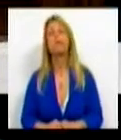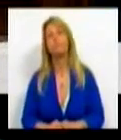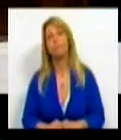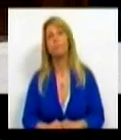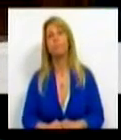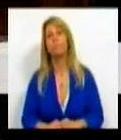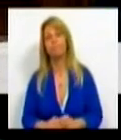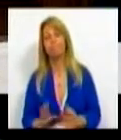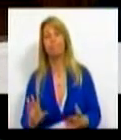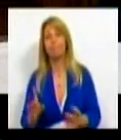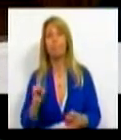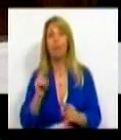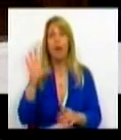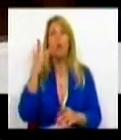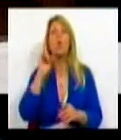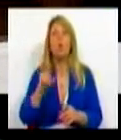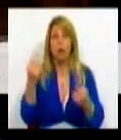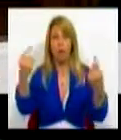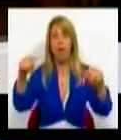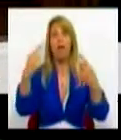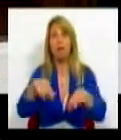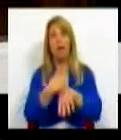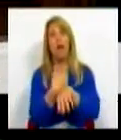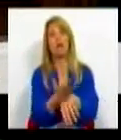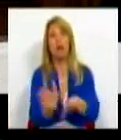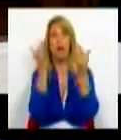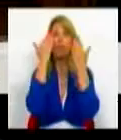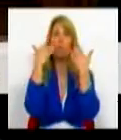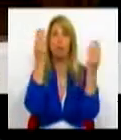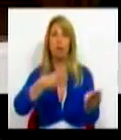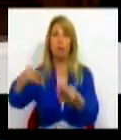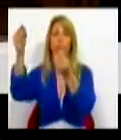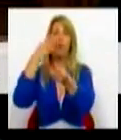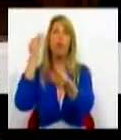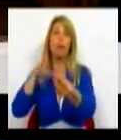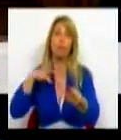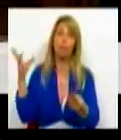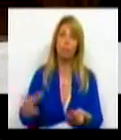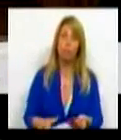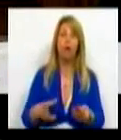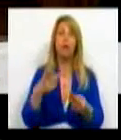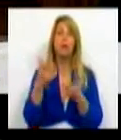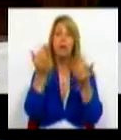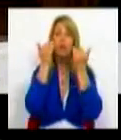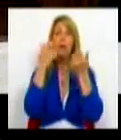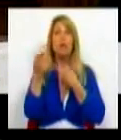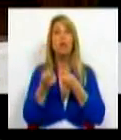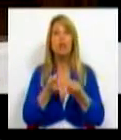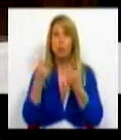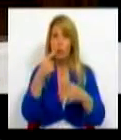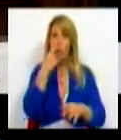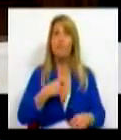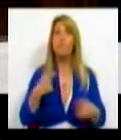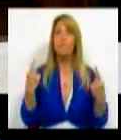Contribuíam para haver atrasos na informação ao Banco de Portugal. A informação de gestão tinha deficiências, mas vamos lá